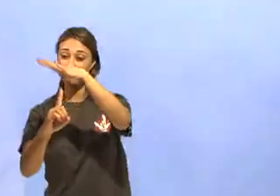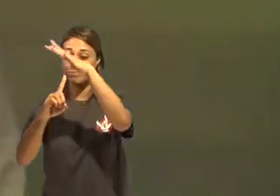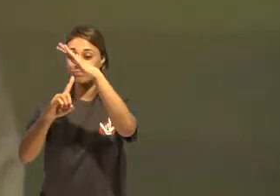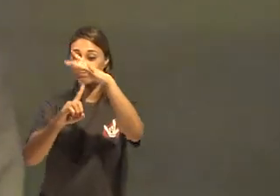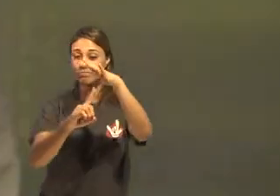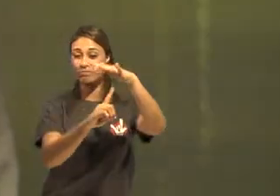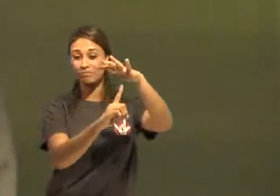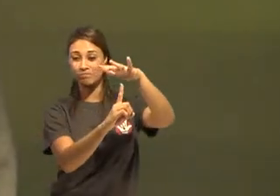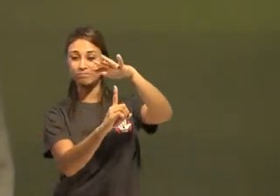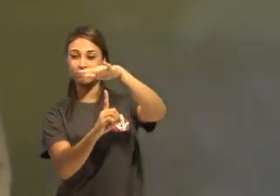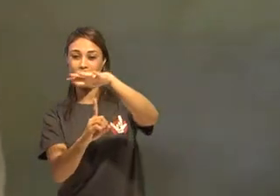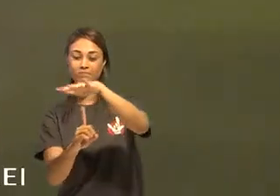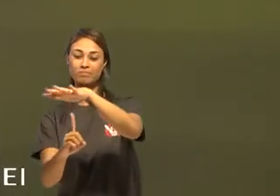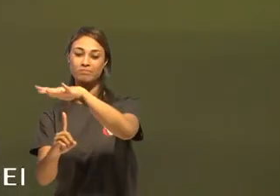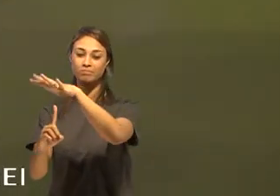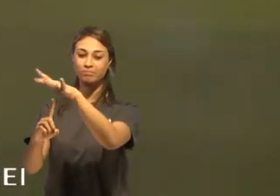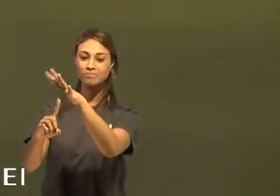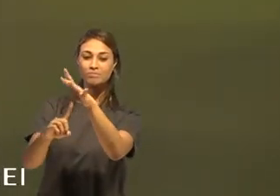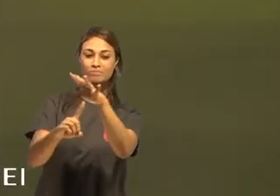eu